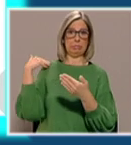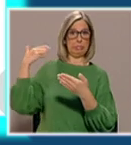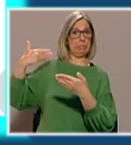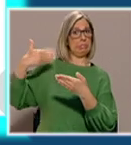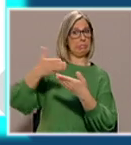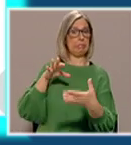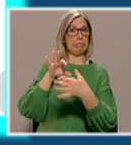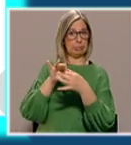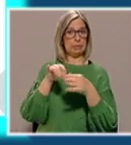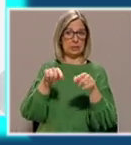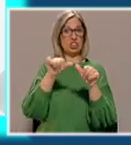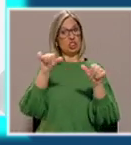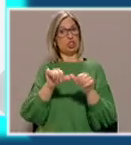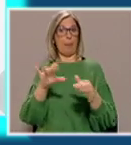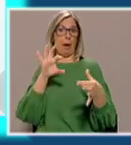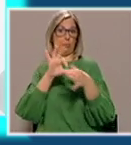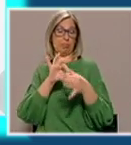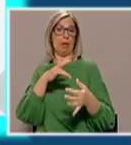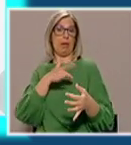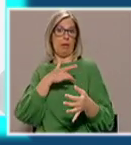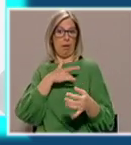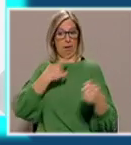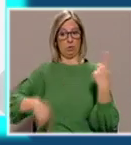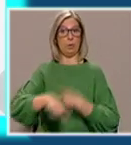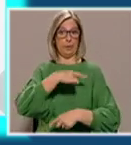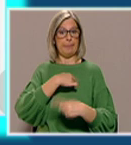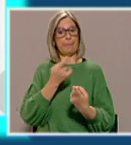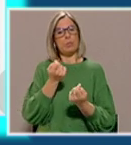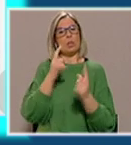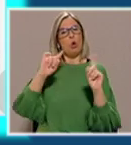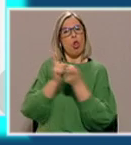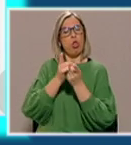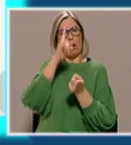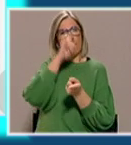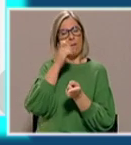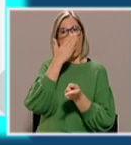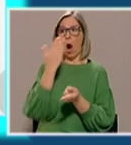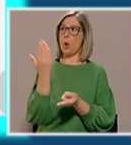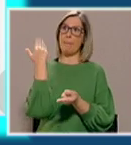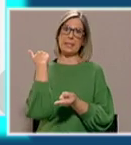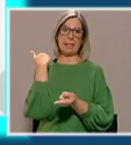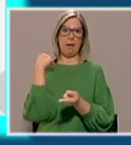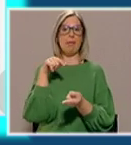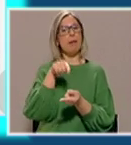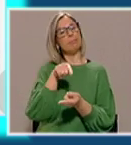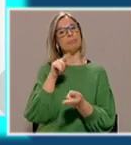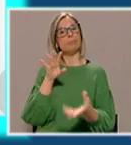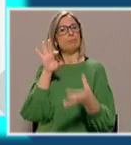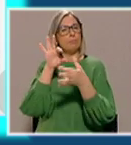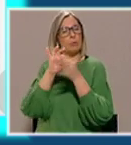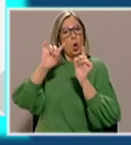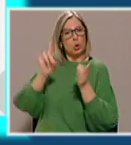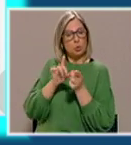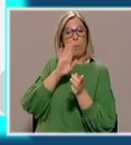cardiovascular, decidimos trazer aqui um recorda das aulas anteriores, uma síntese, digamos assim, da aula passada, para depois fazermos a